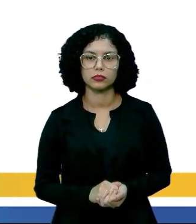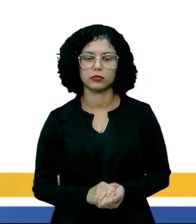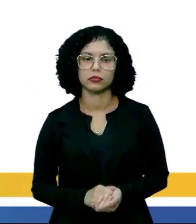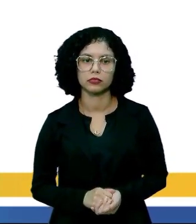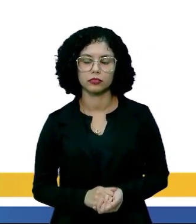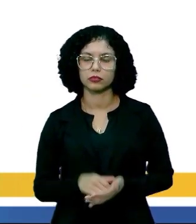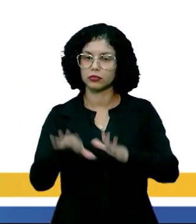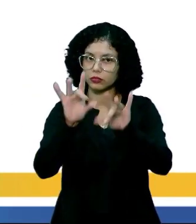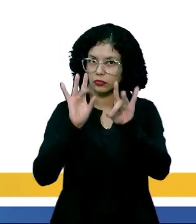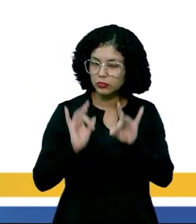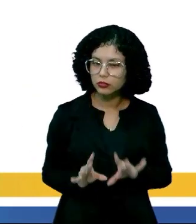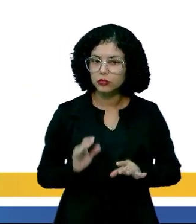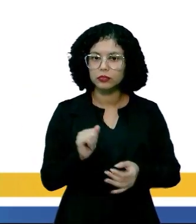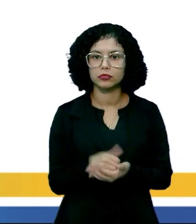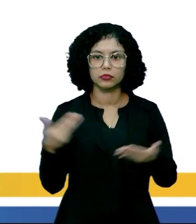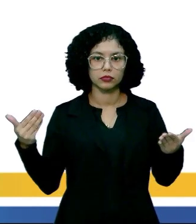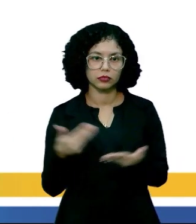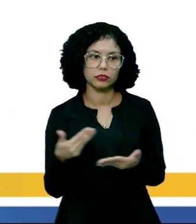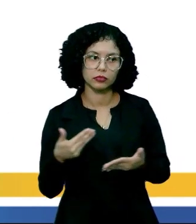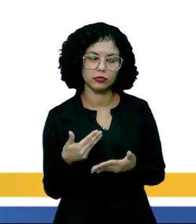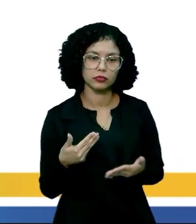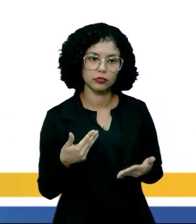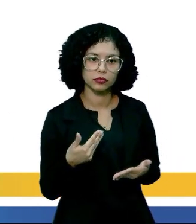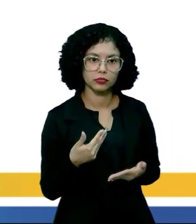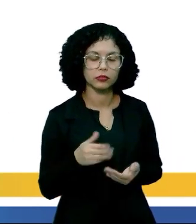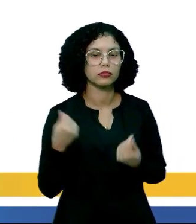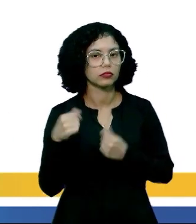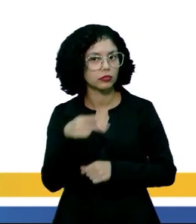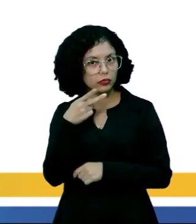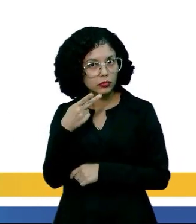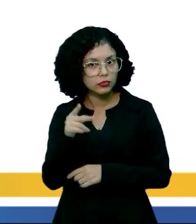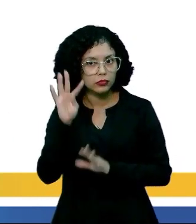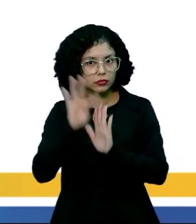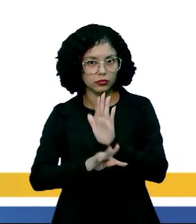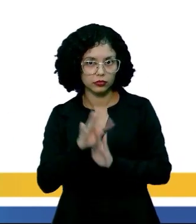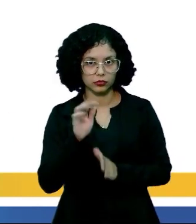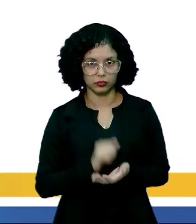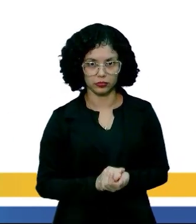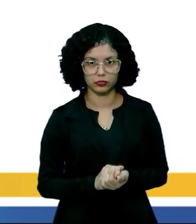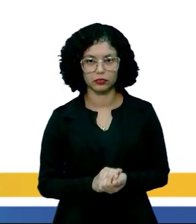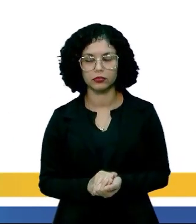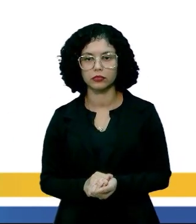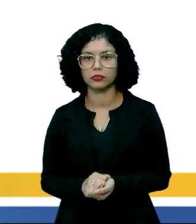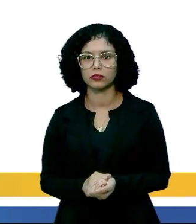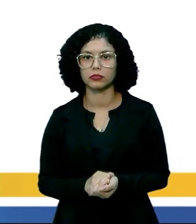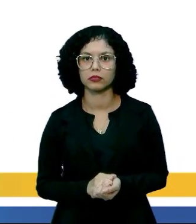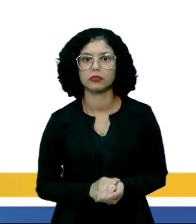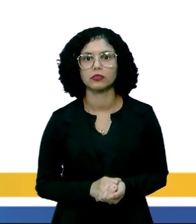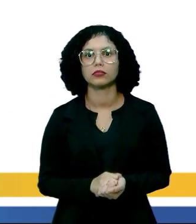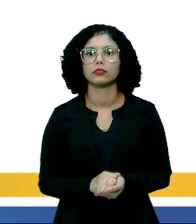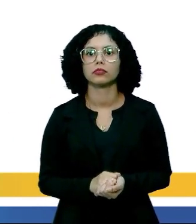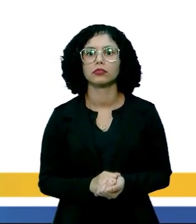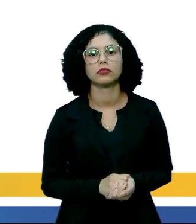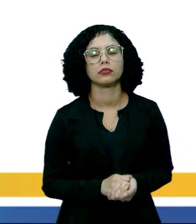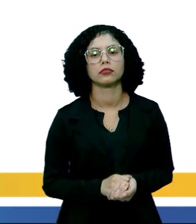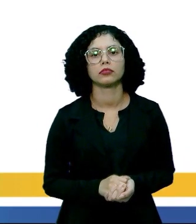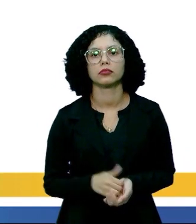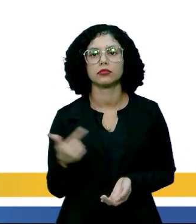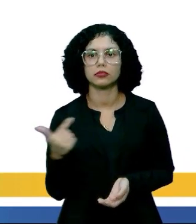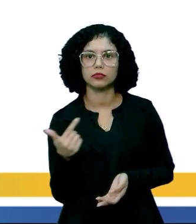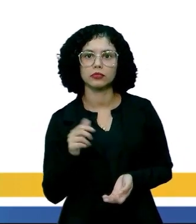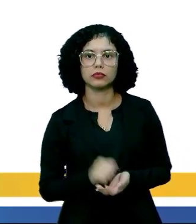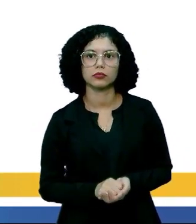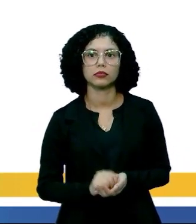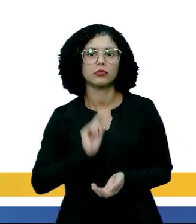né? É aquela técnica. E agora que ele necessariamente está falando do texto, vamos lá ao texto. Texto